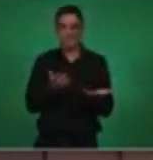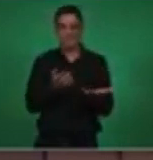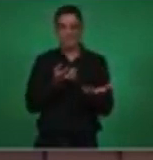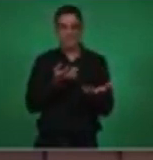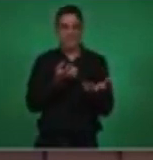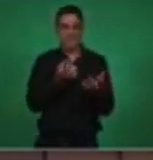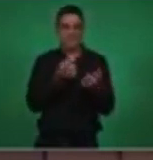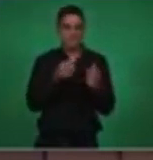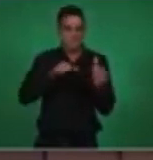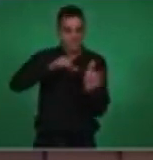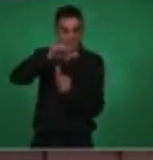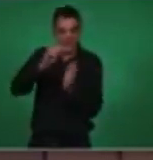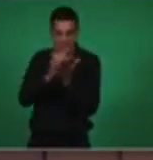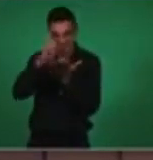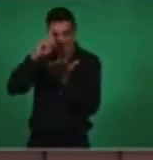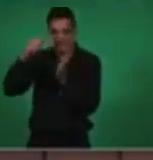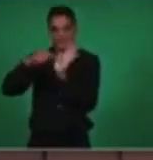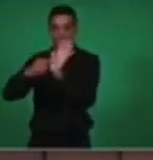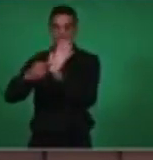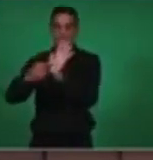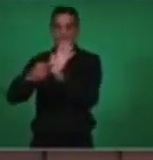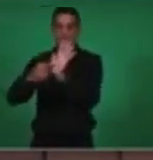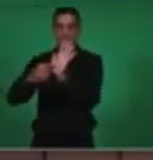Senhor Jesus. Deixa eu passar.